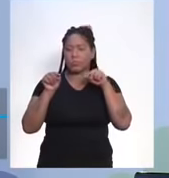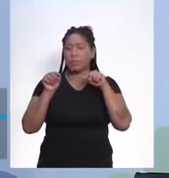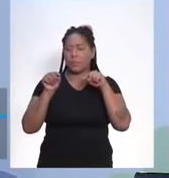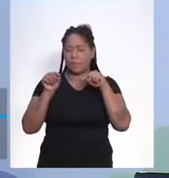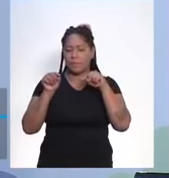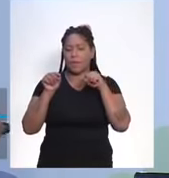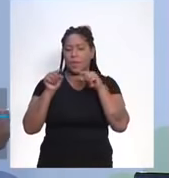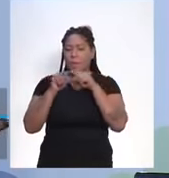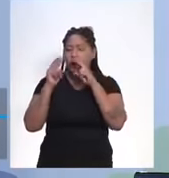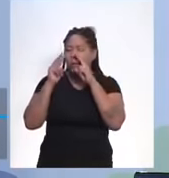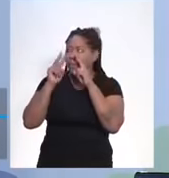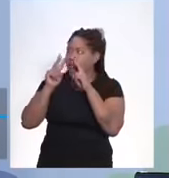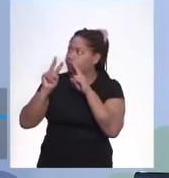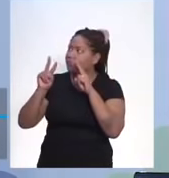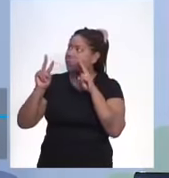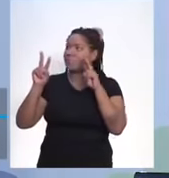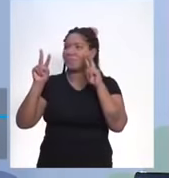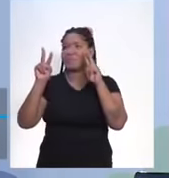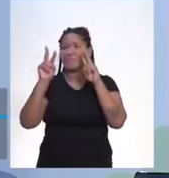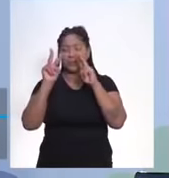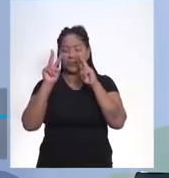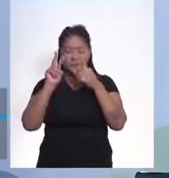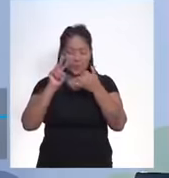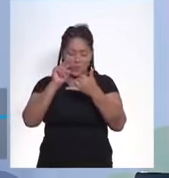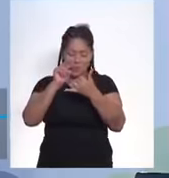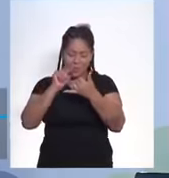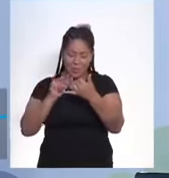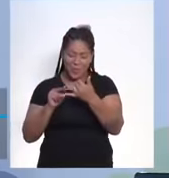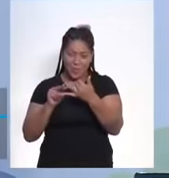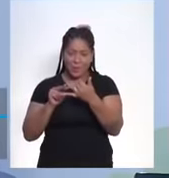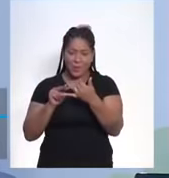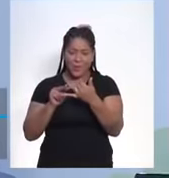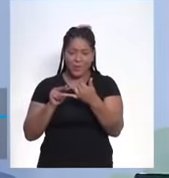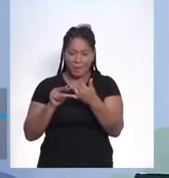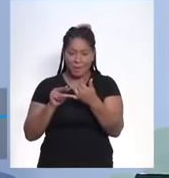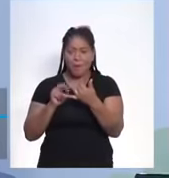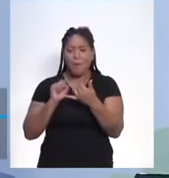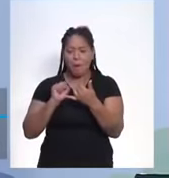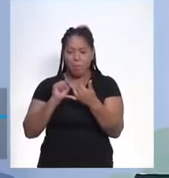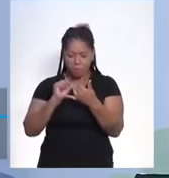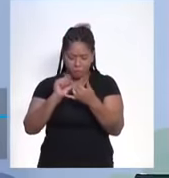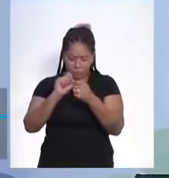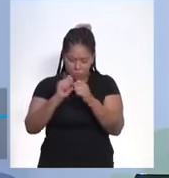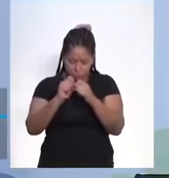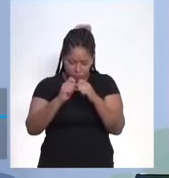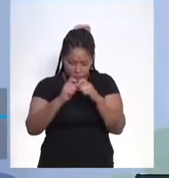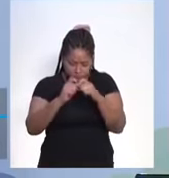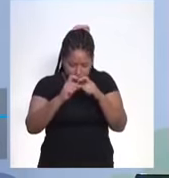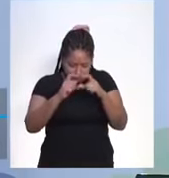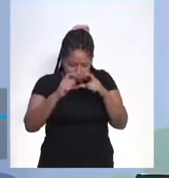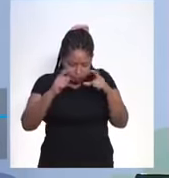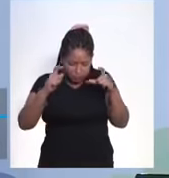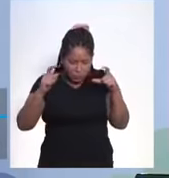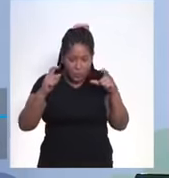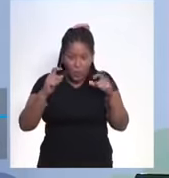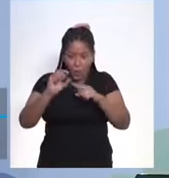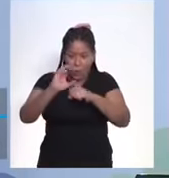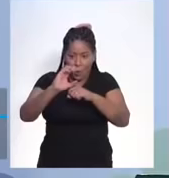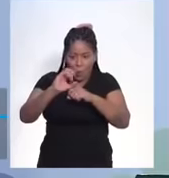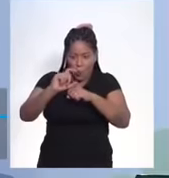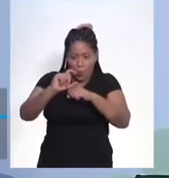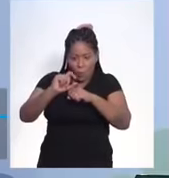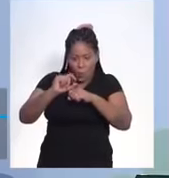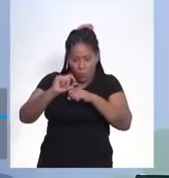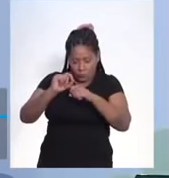a visualização às vezes né Tony no celular tem tem que colocar o máximo possível é o tamanho dessa imagem Acredito que